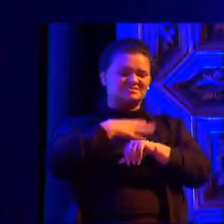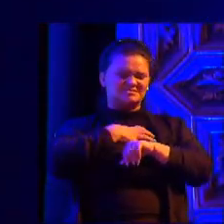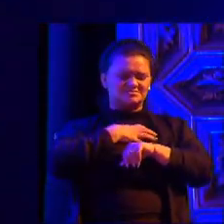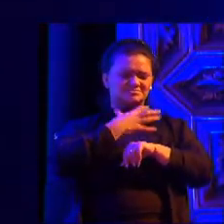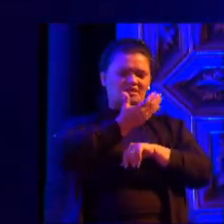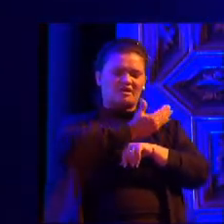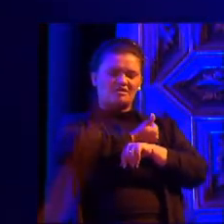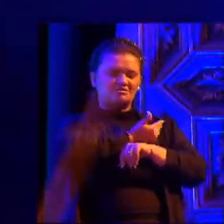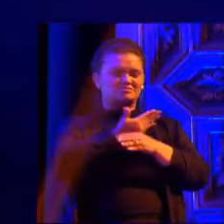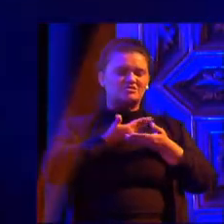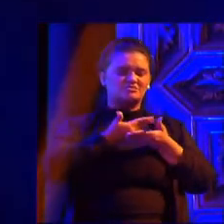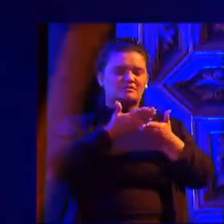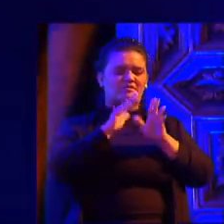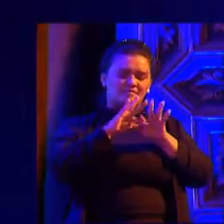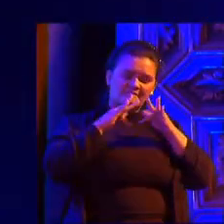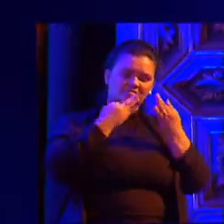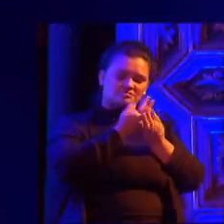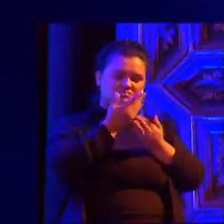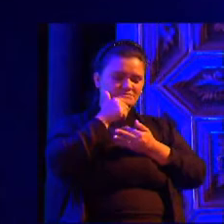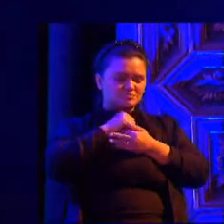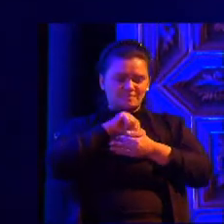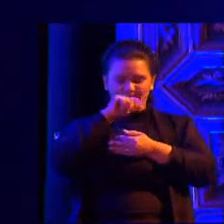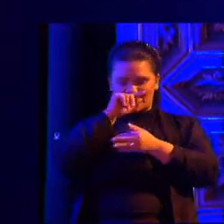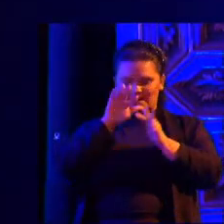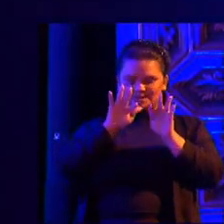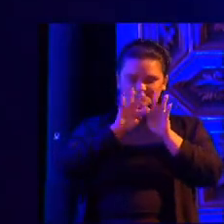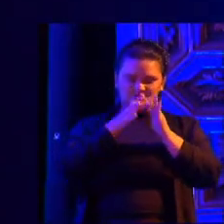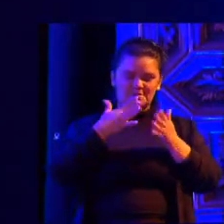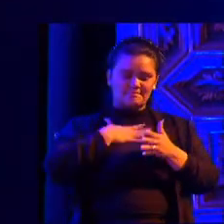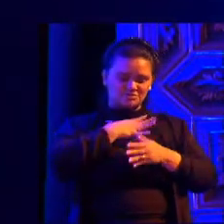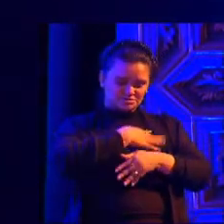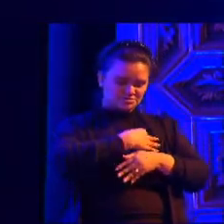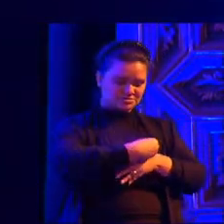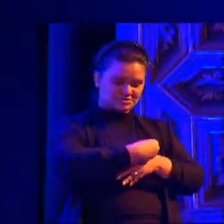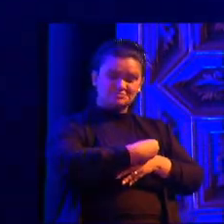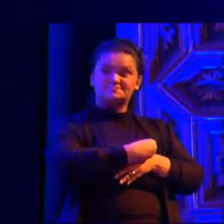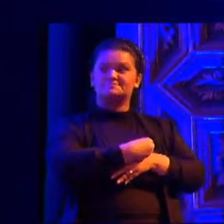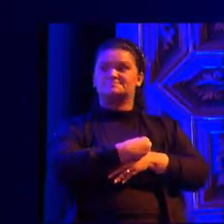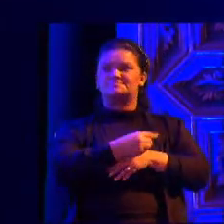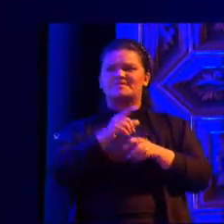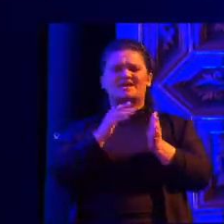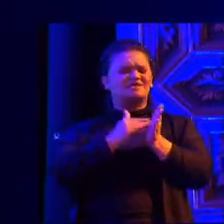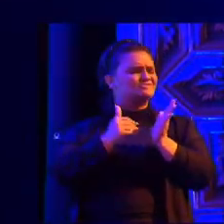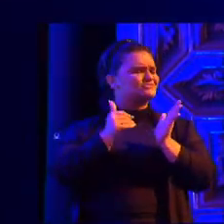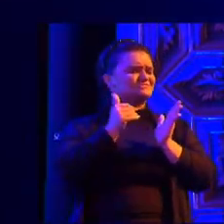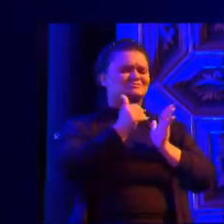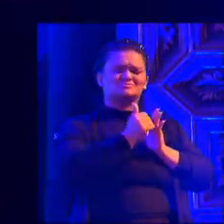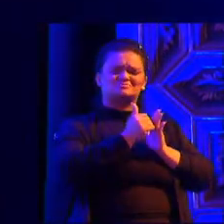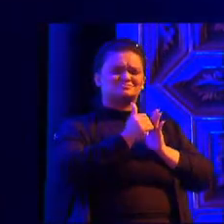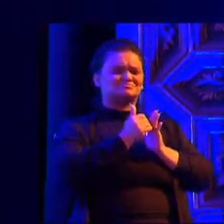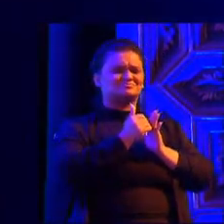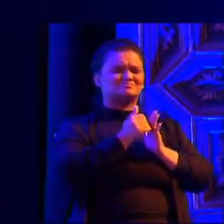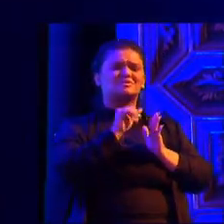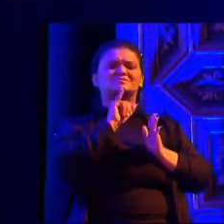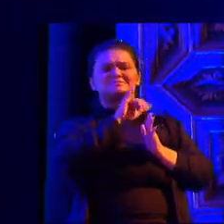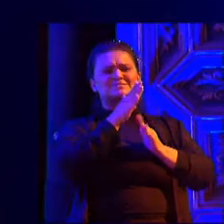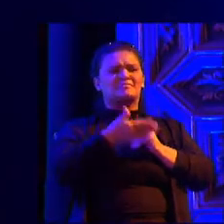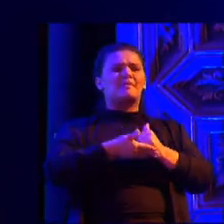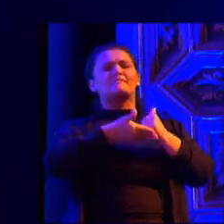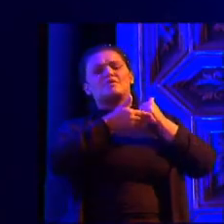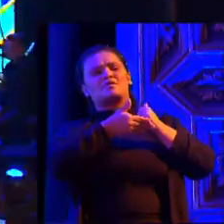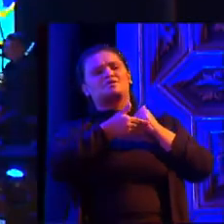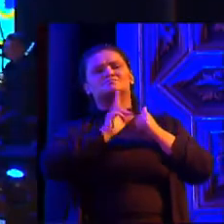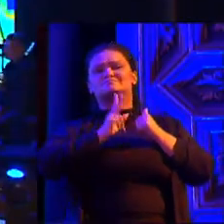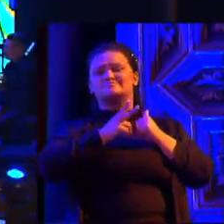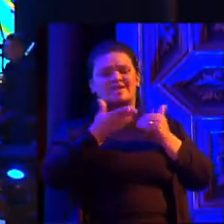Eu dedico a minha família, aos meus pais, aos meus filhos e a todos que, de alguma forma, me apoiaram, me